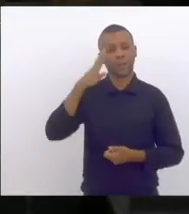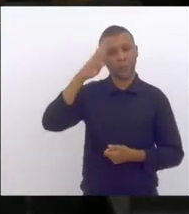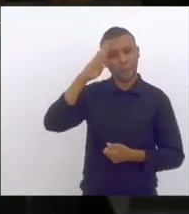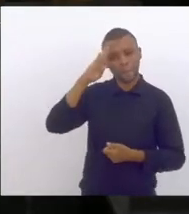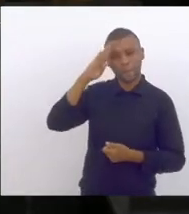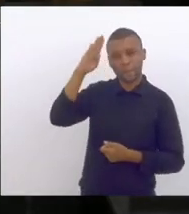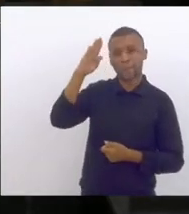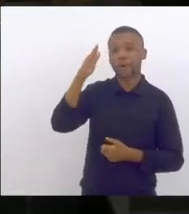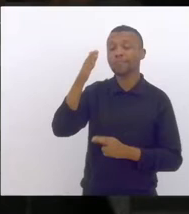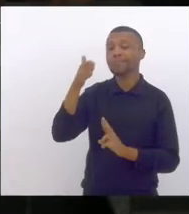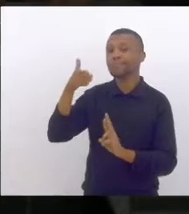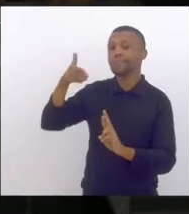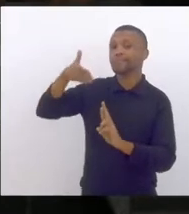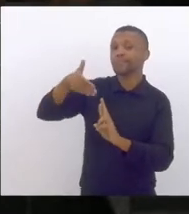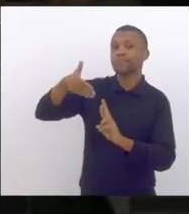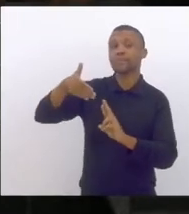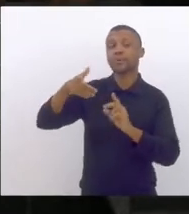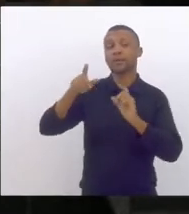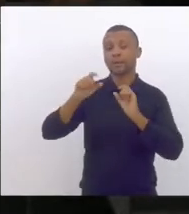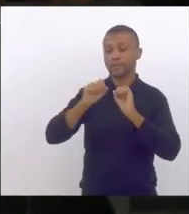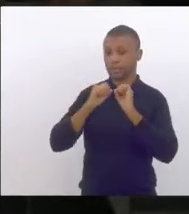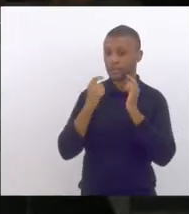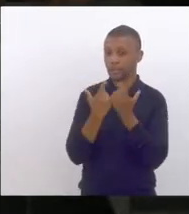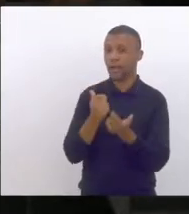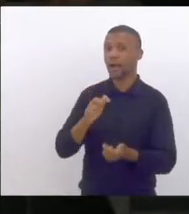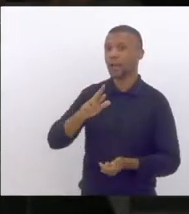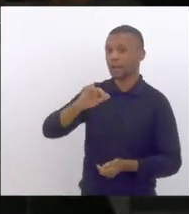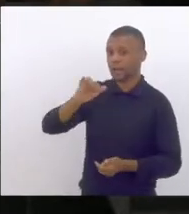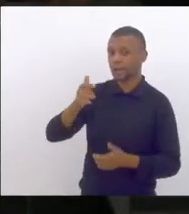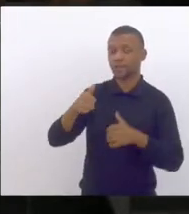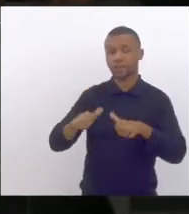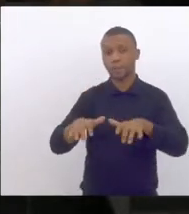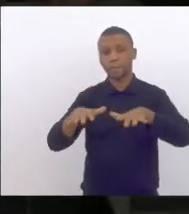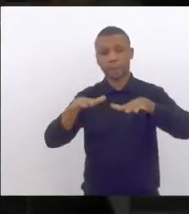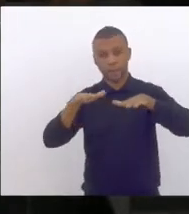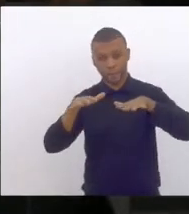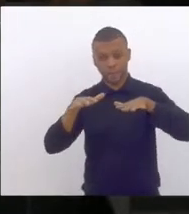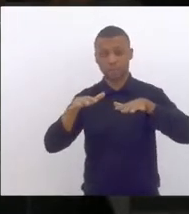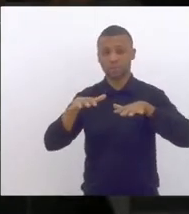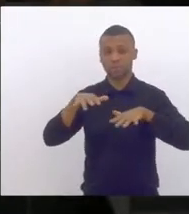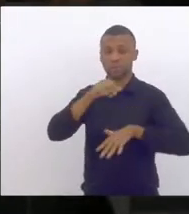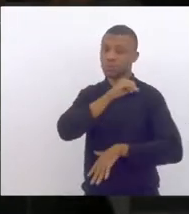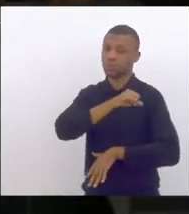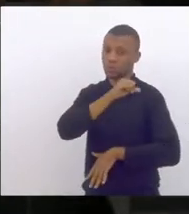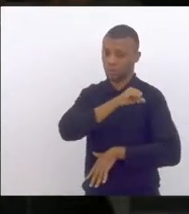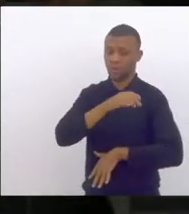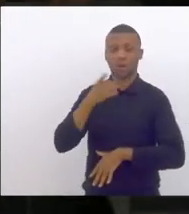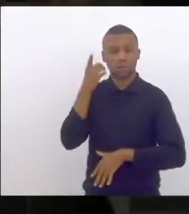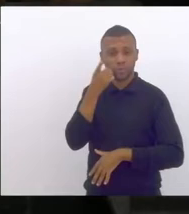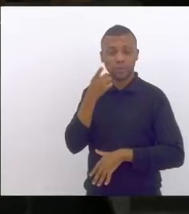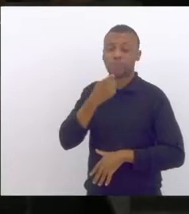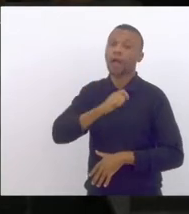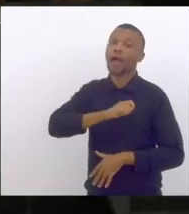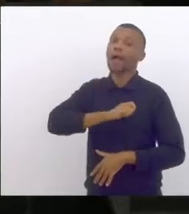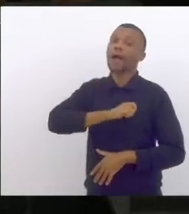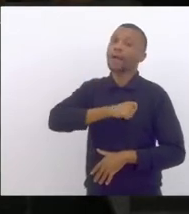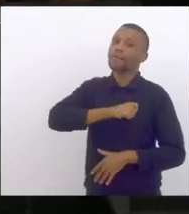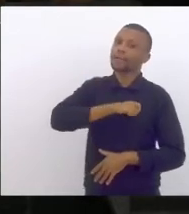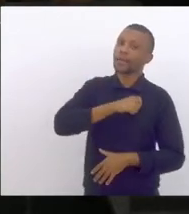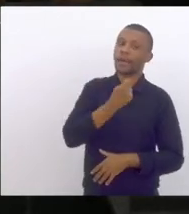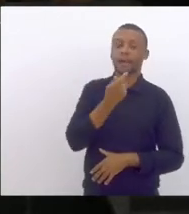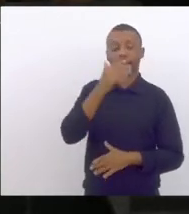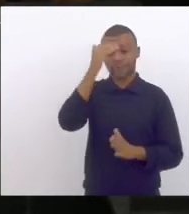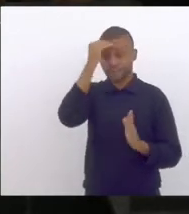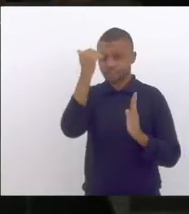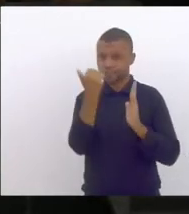do Parlamento Fluminense é fiscalizar via lei